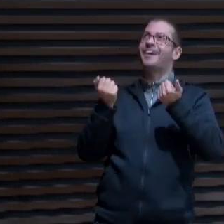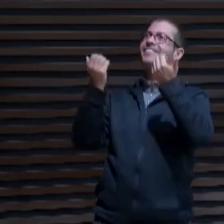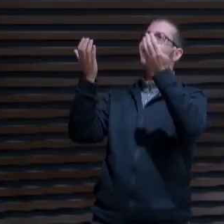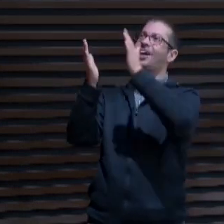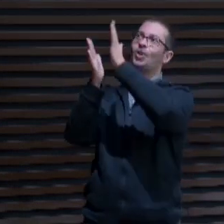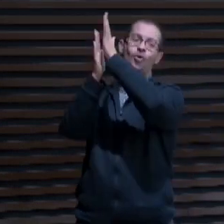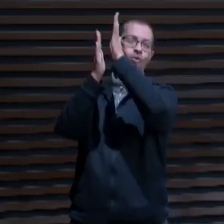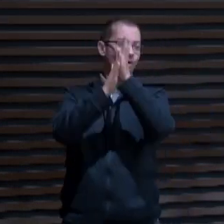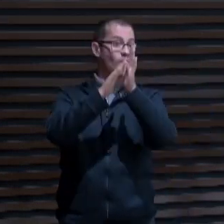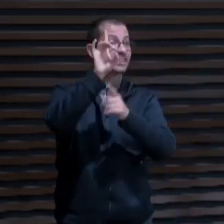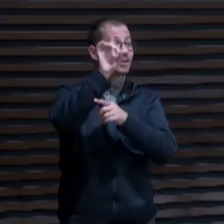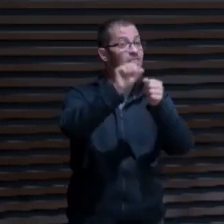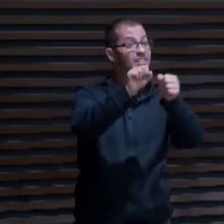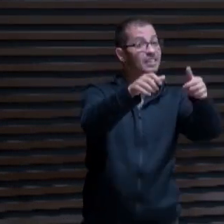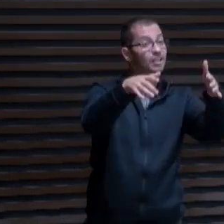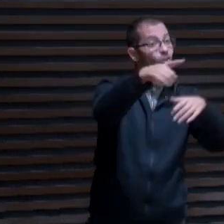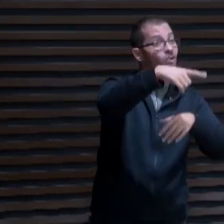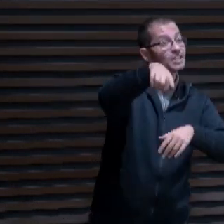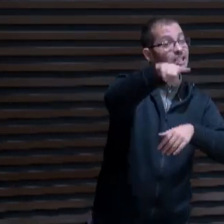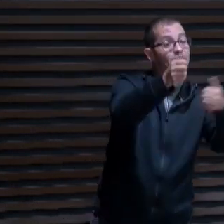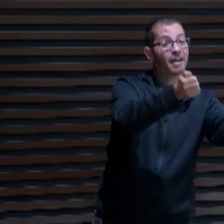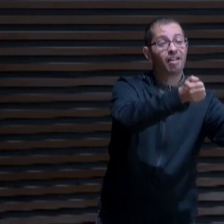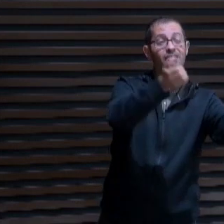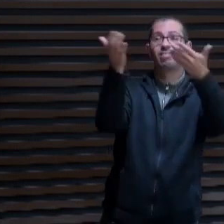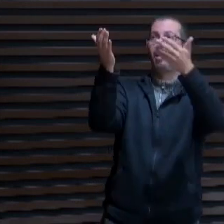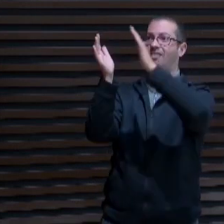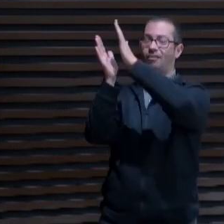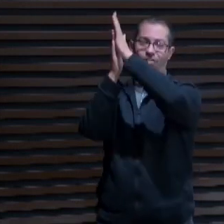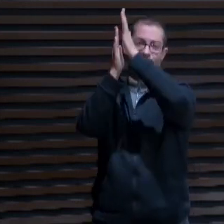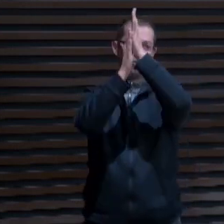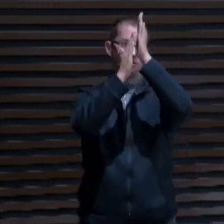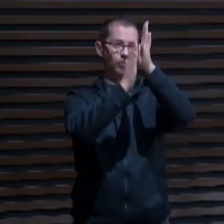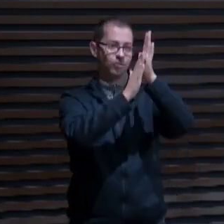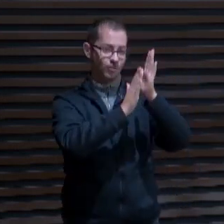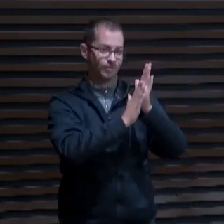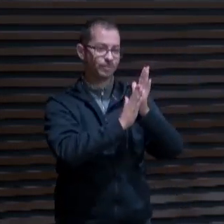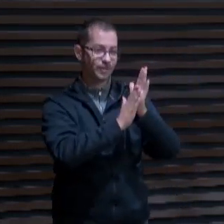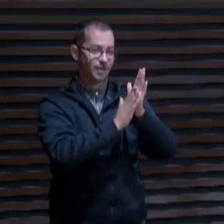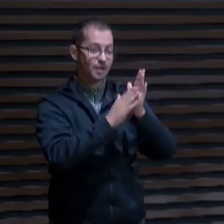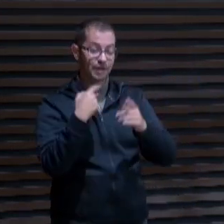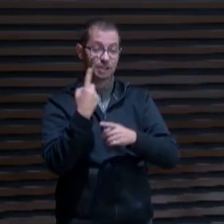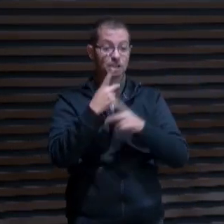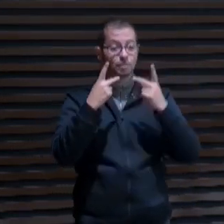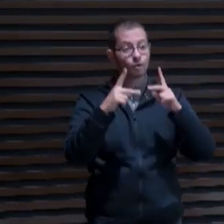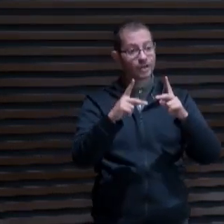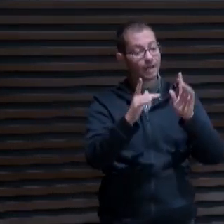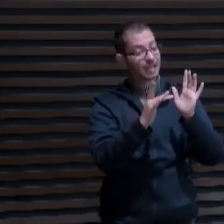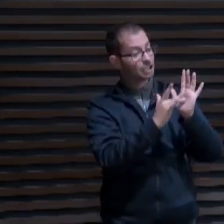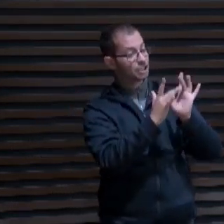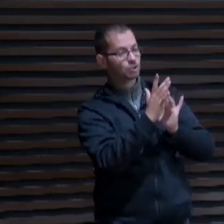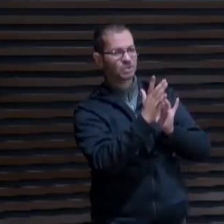seus para proclamarmos as virtudes dEle mesmo, do seu Filho Jesus Cristo, que nos tirou